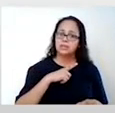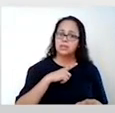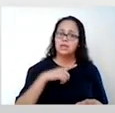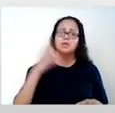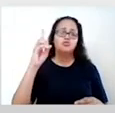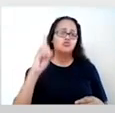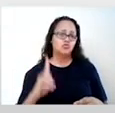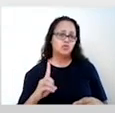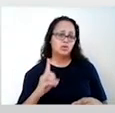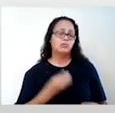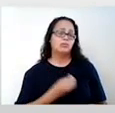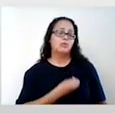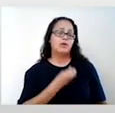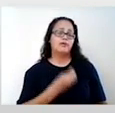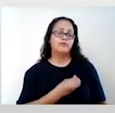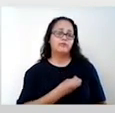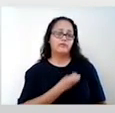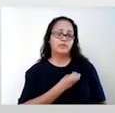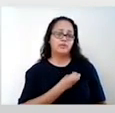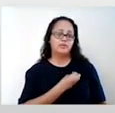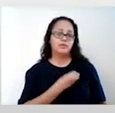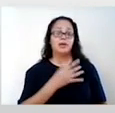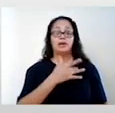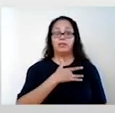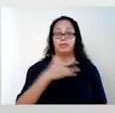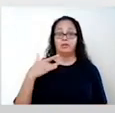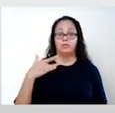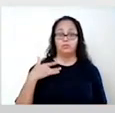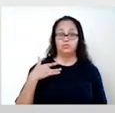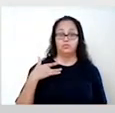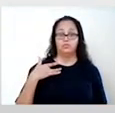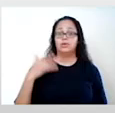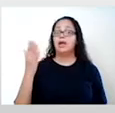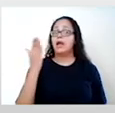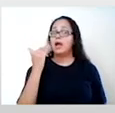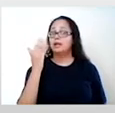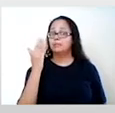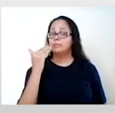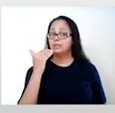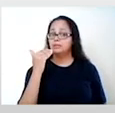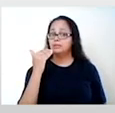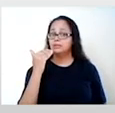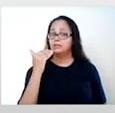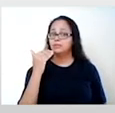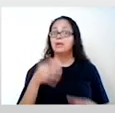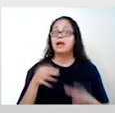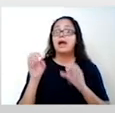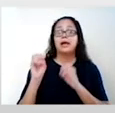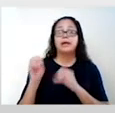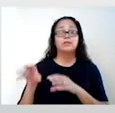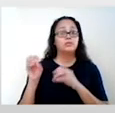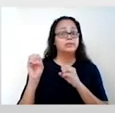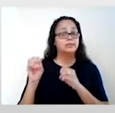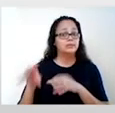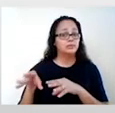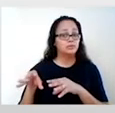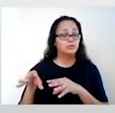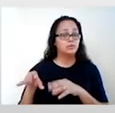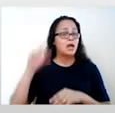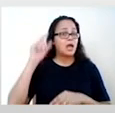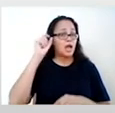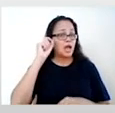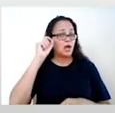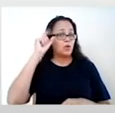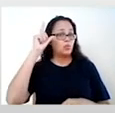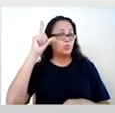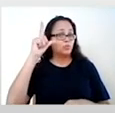efetivação do direito à vida, da saúde, à alimentação, à educação,